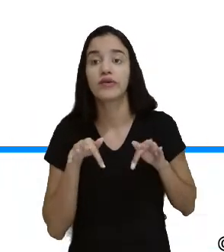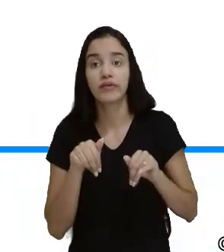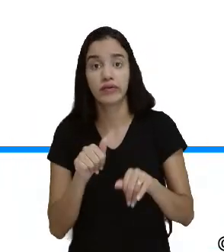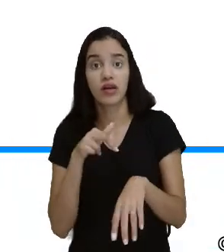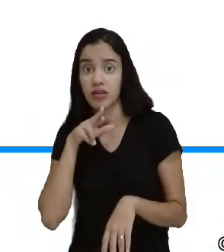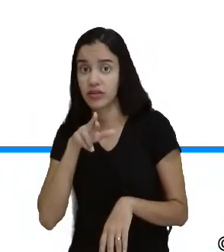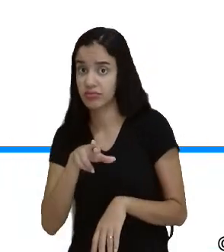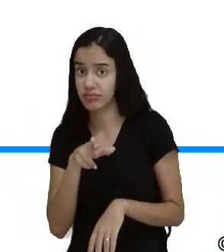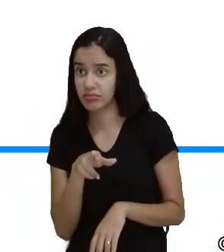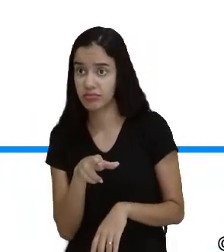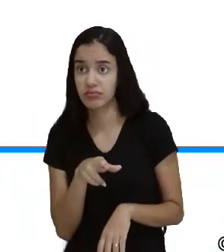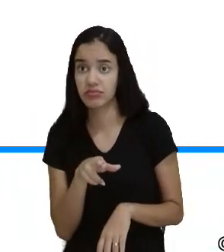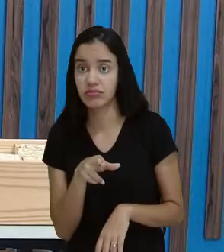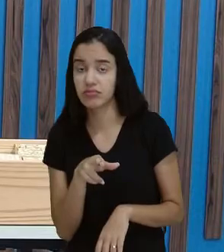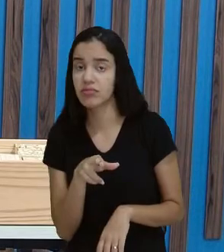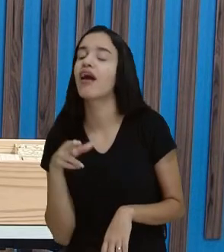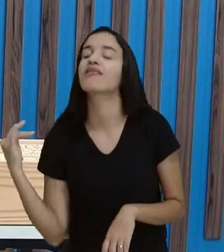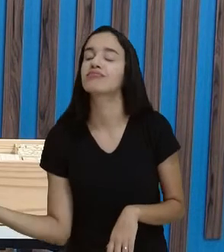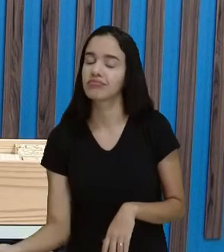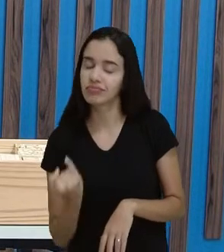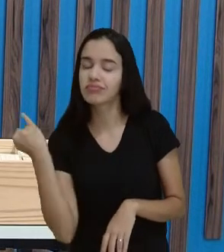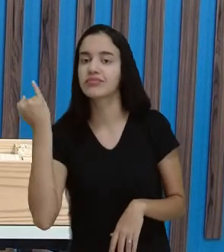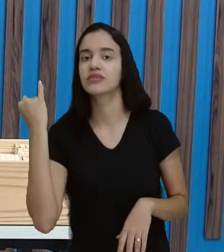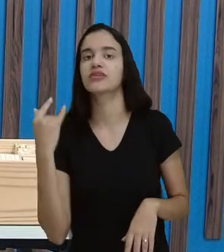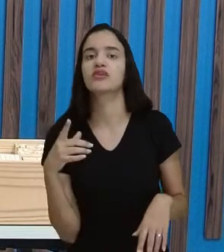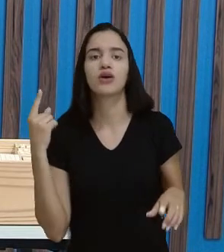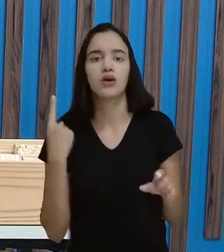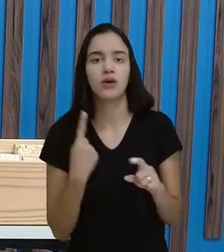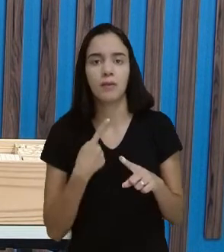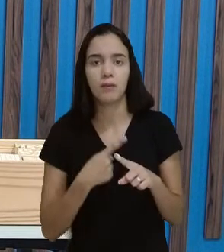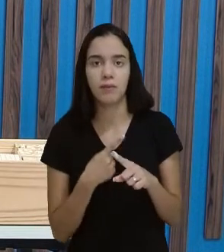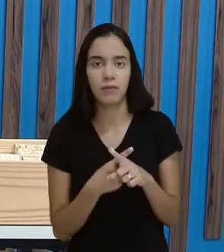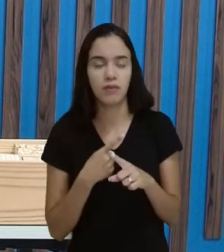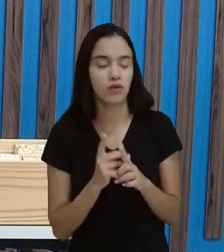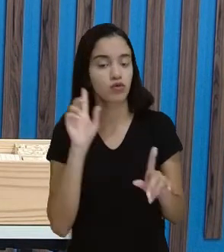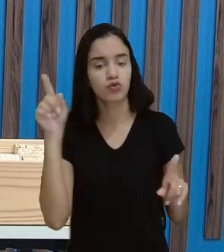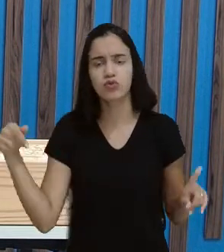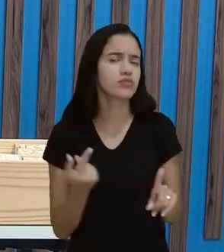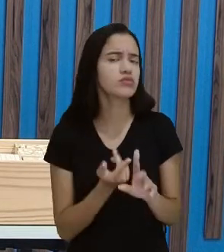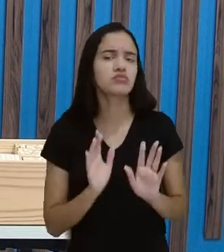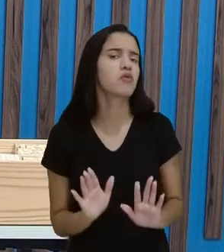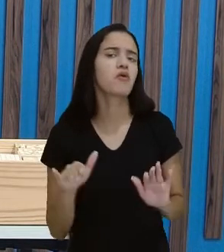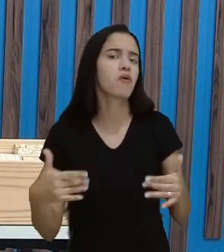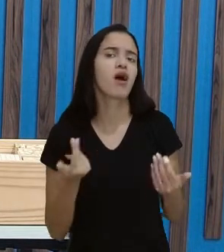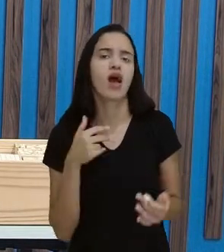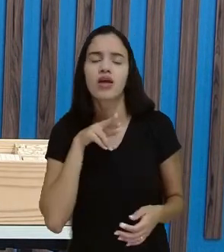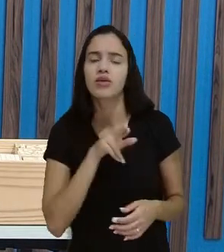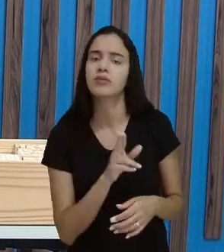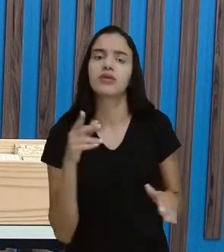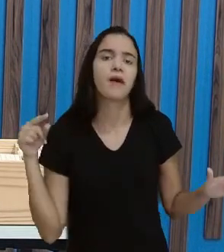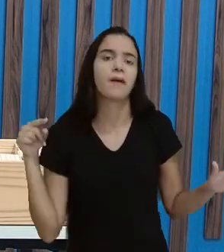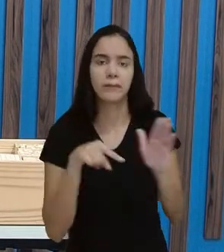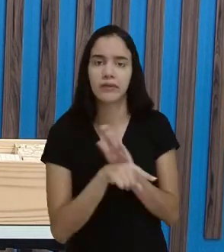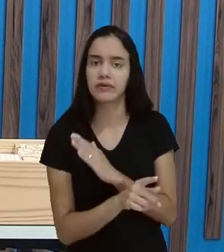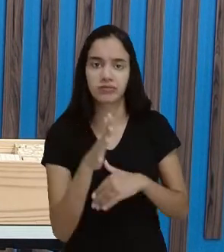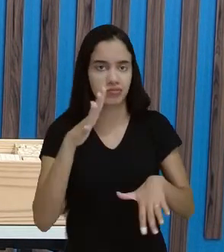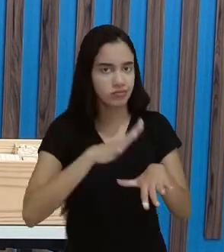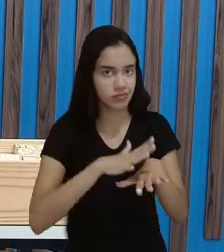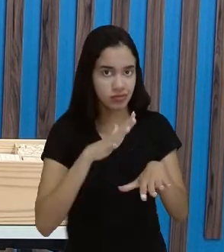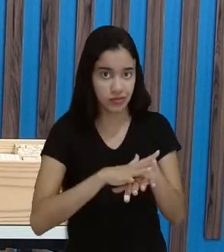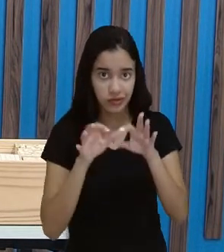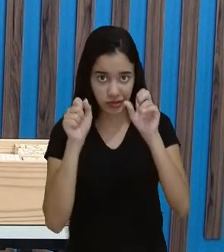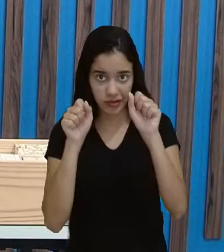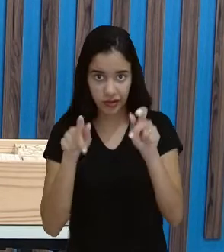final, respondê-la. É importante, porque justamente o nosso objetivo é responder a pergunta da historinha matemática,